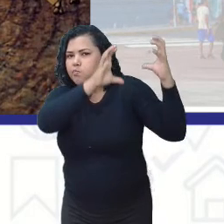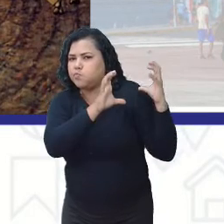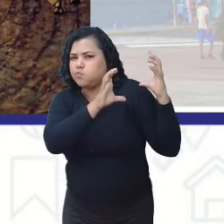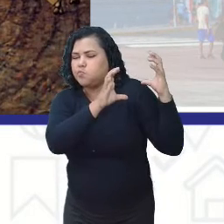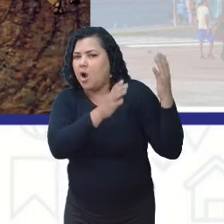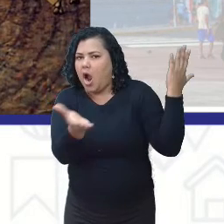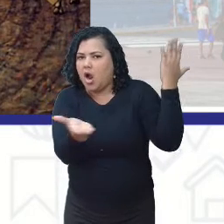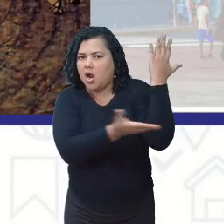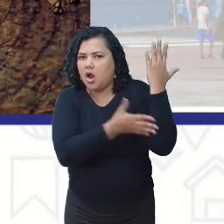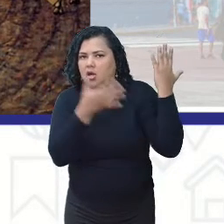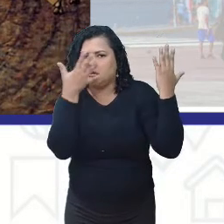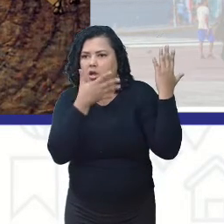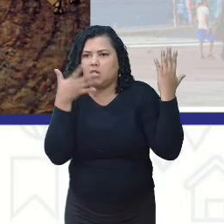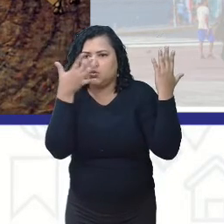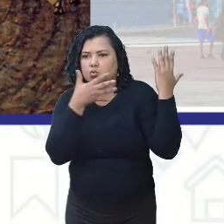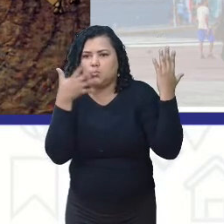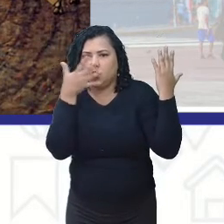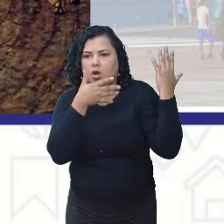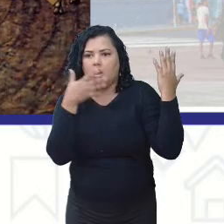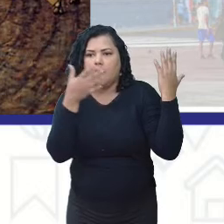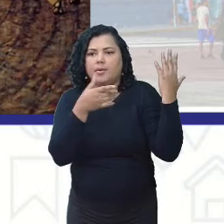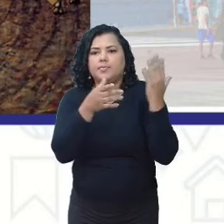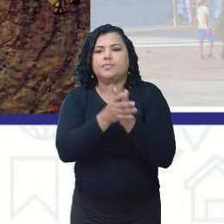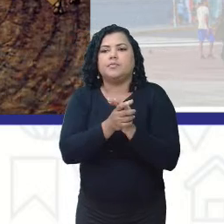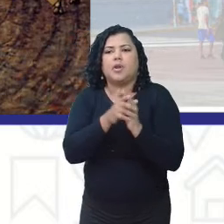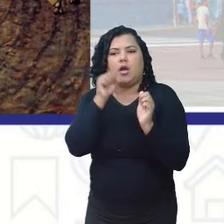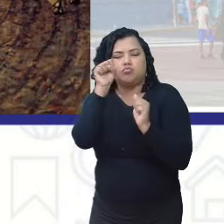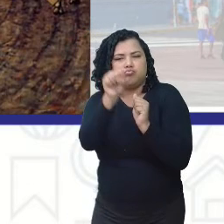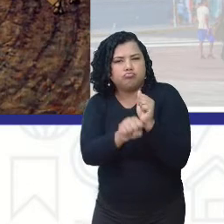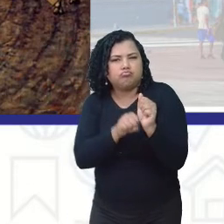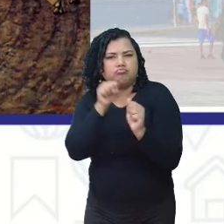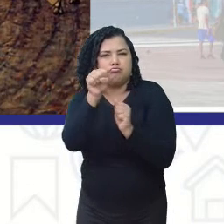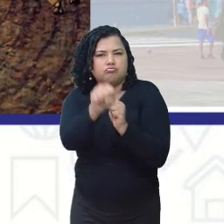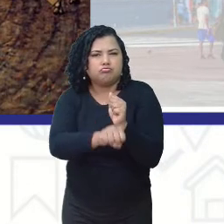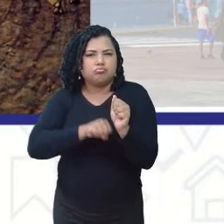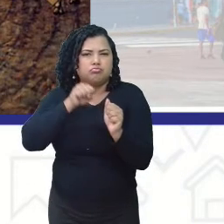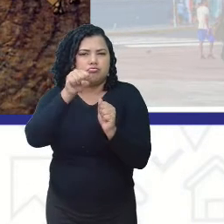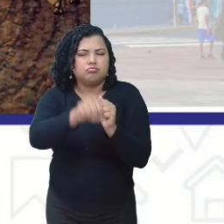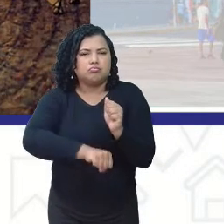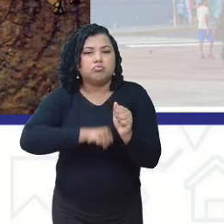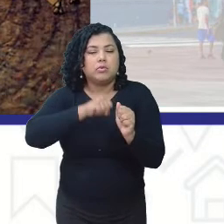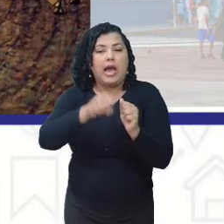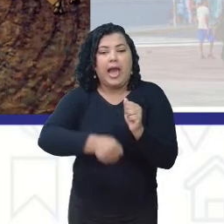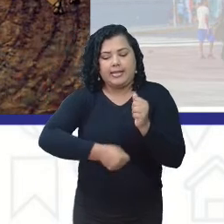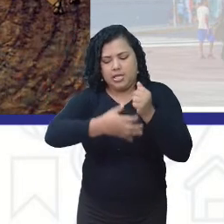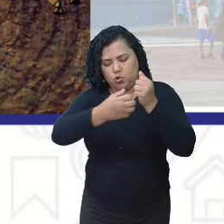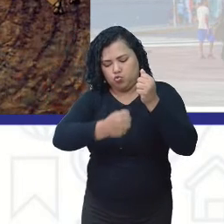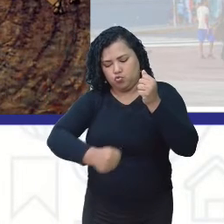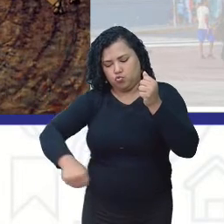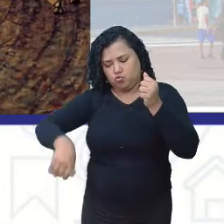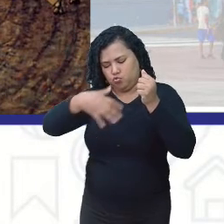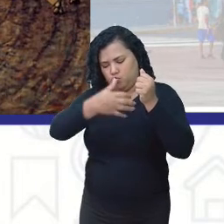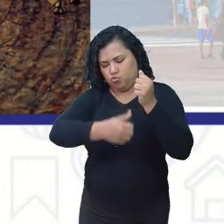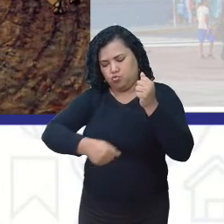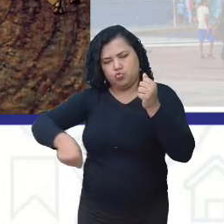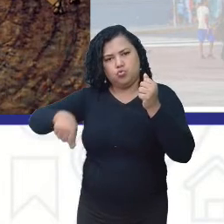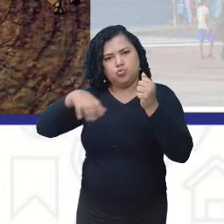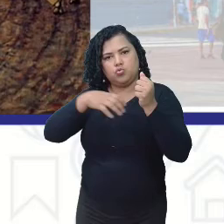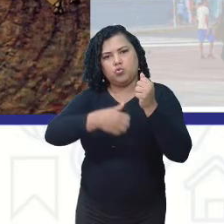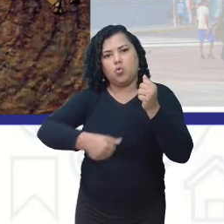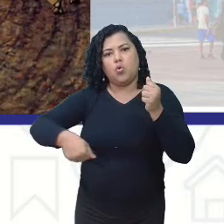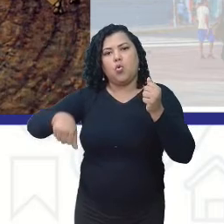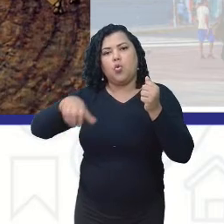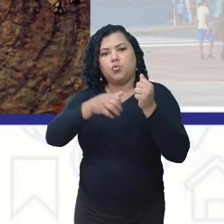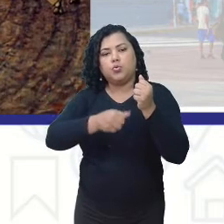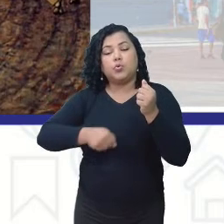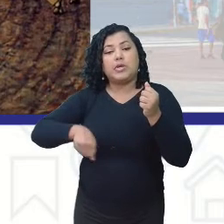a cana para moer. Então, essa cana moída, ela fabricava um caldo, ela gerava, né, um caldo que